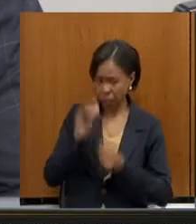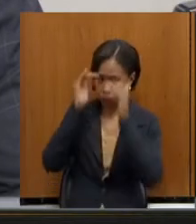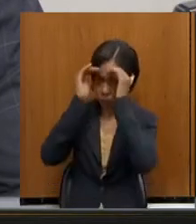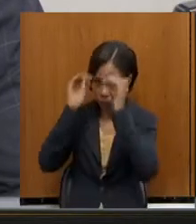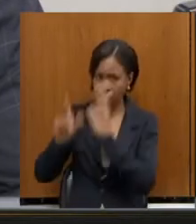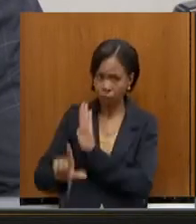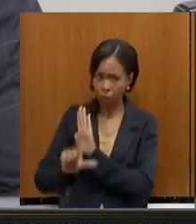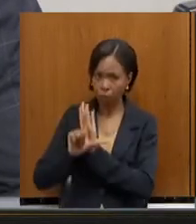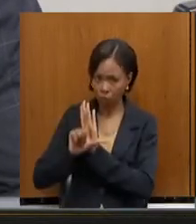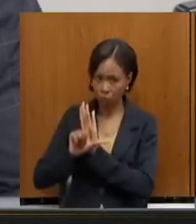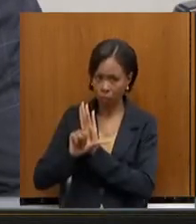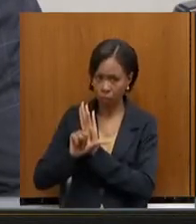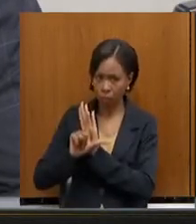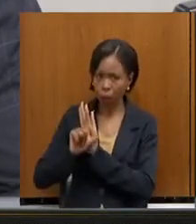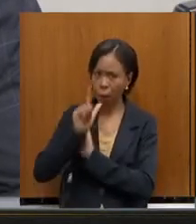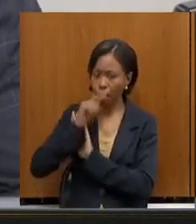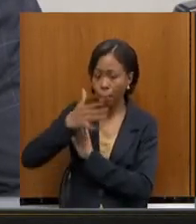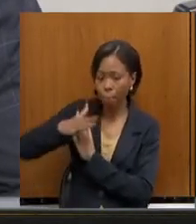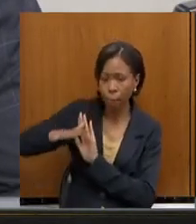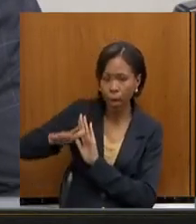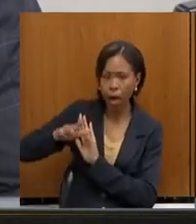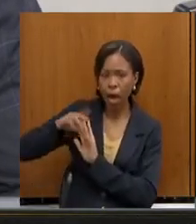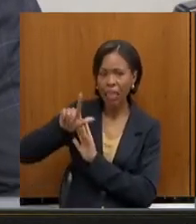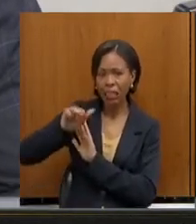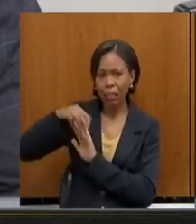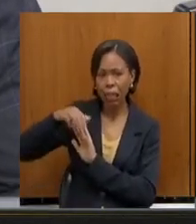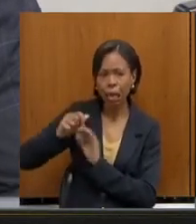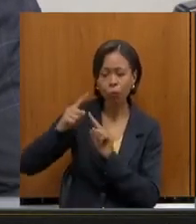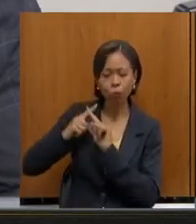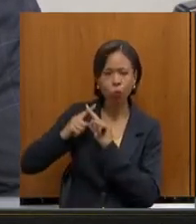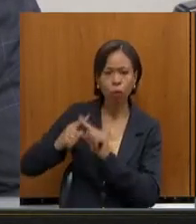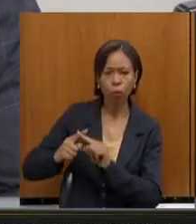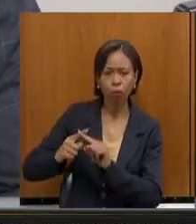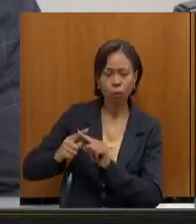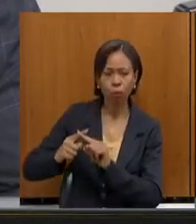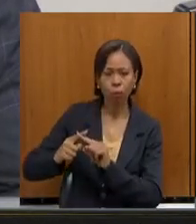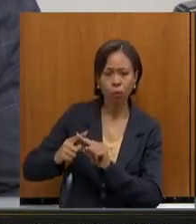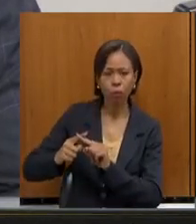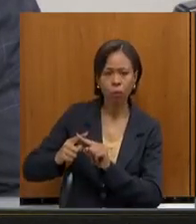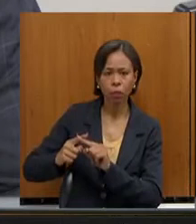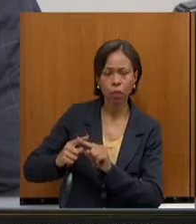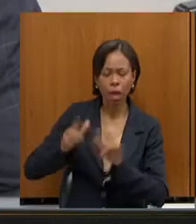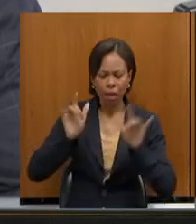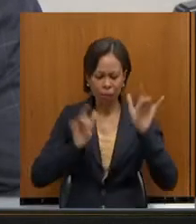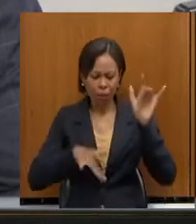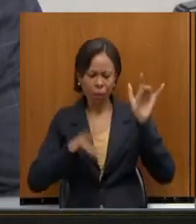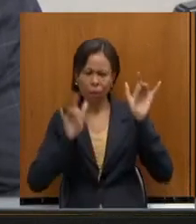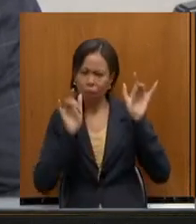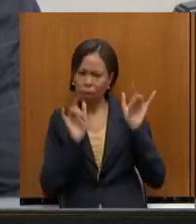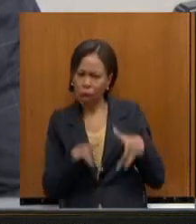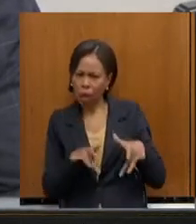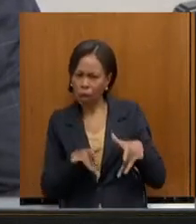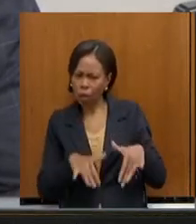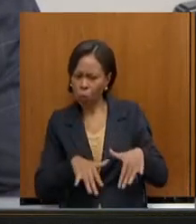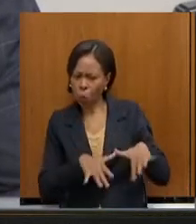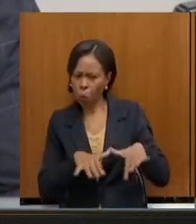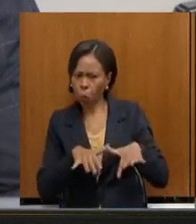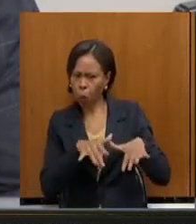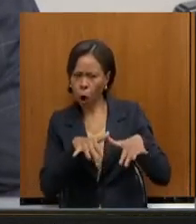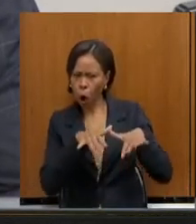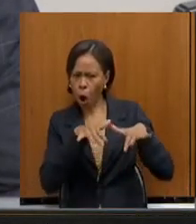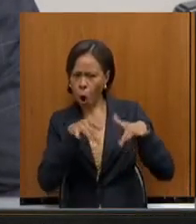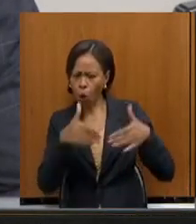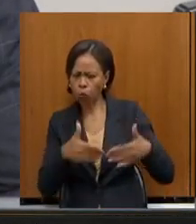mais como está sendo onde está a onde está o destino desses rejeito qual o volume de